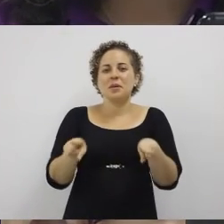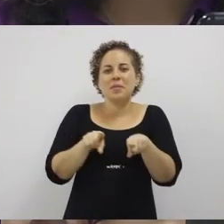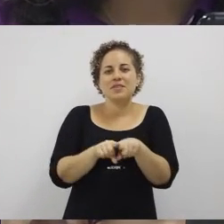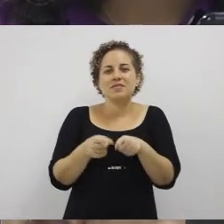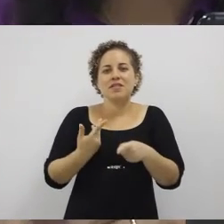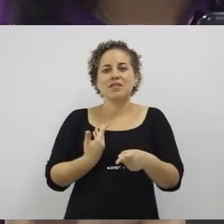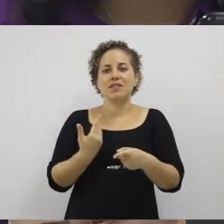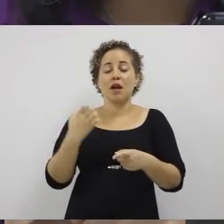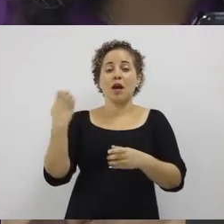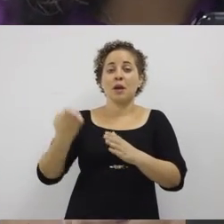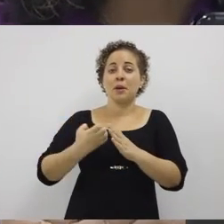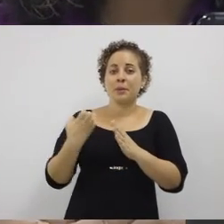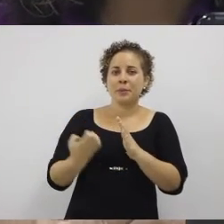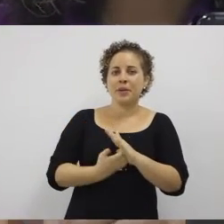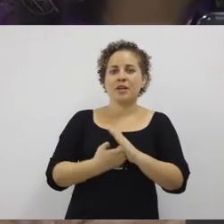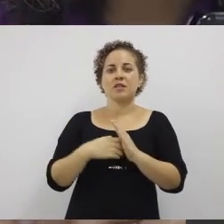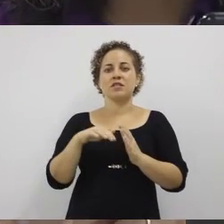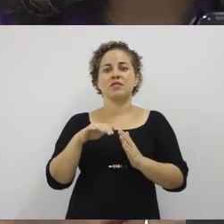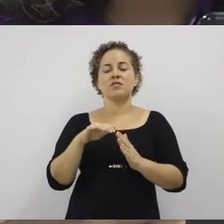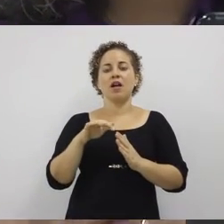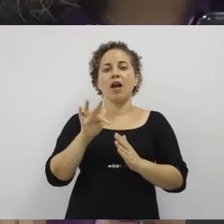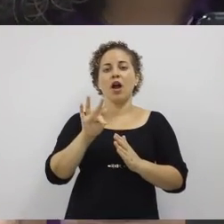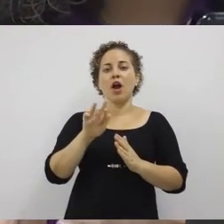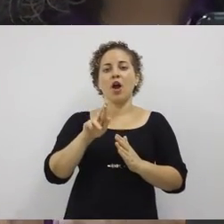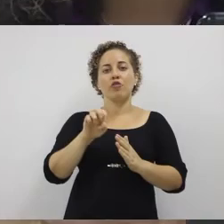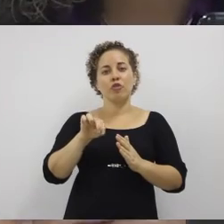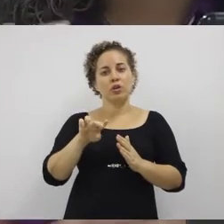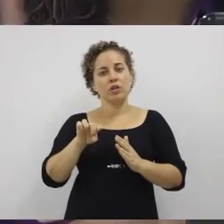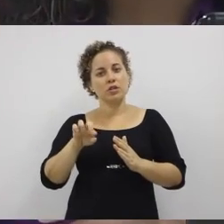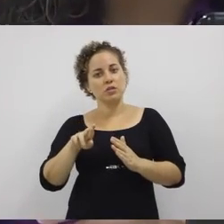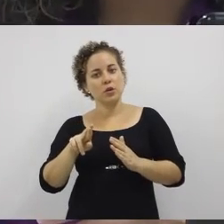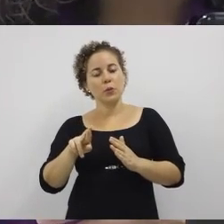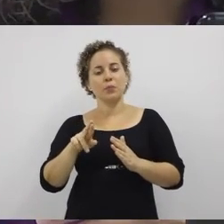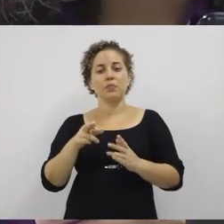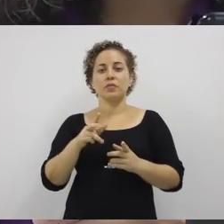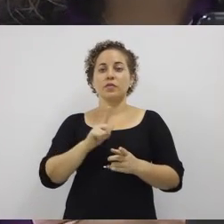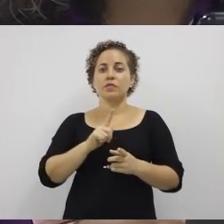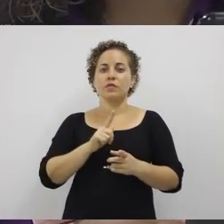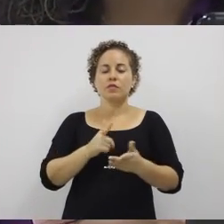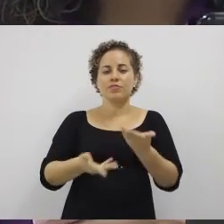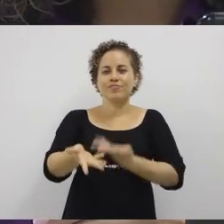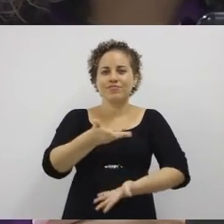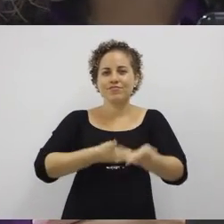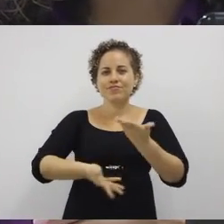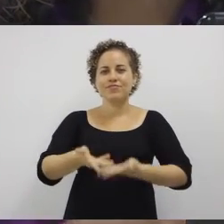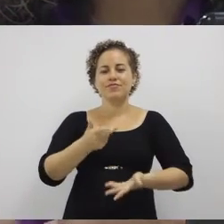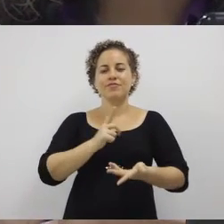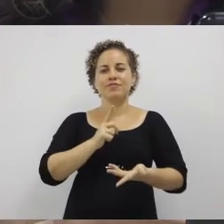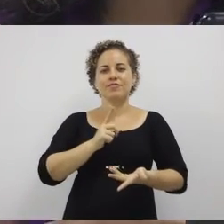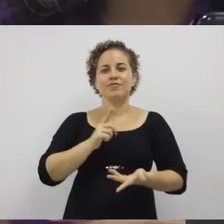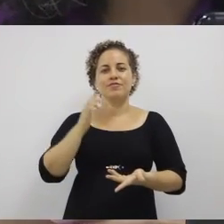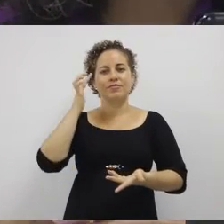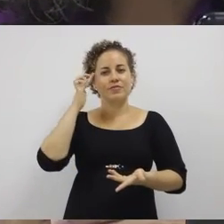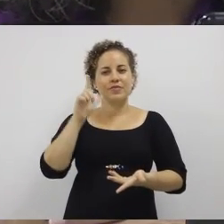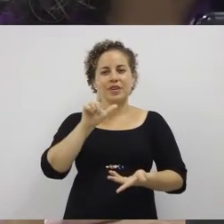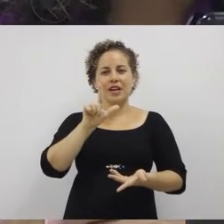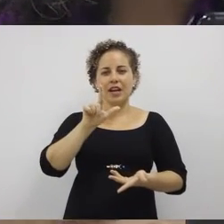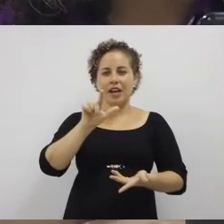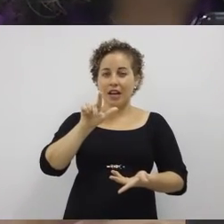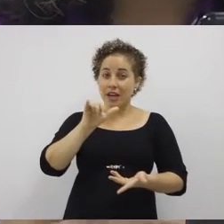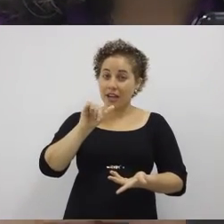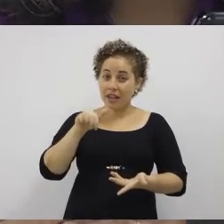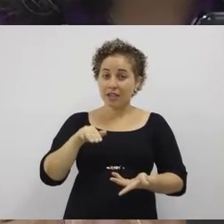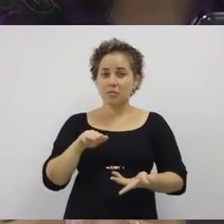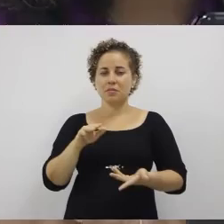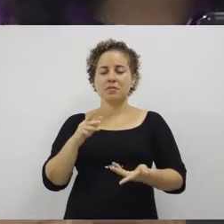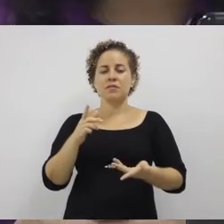entrega da empresa e do fornecedor, um relacionamento permanente, que tem totalmente a ver com o que a filosofia Lean prega, e